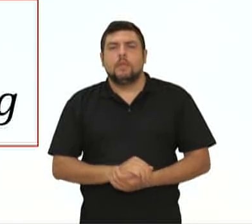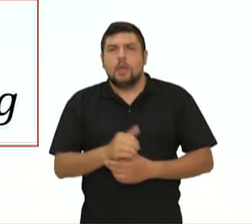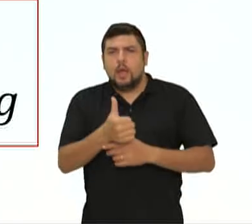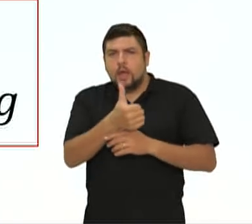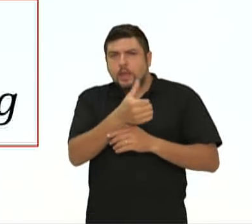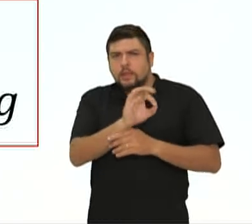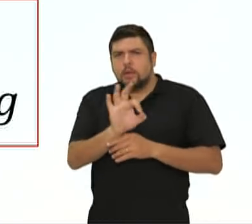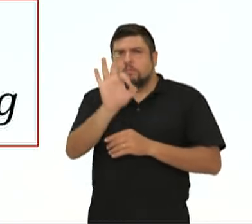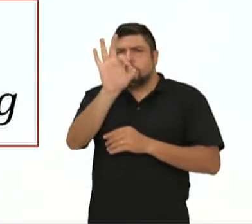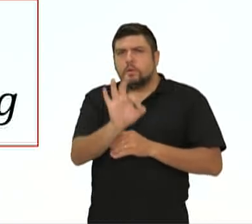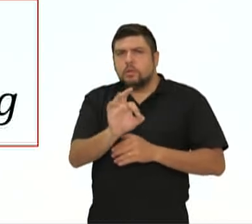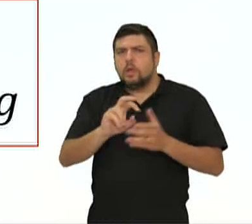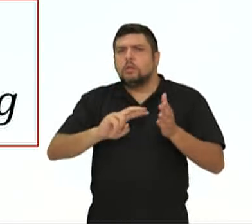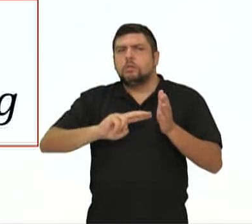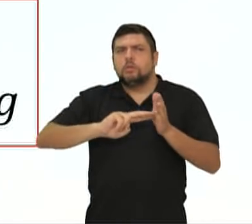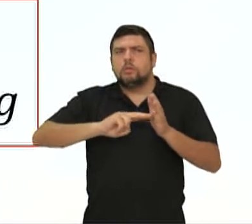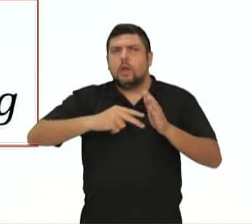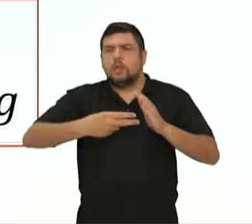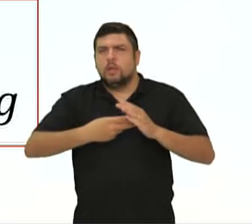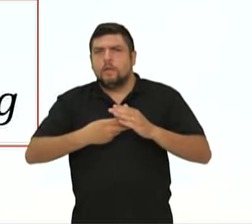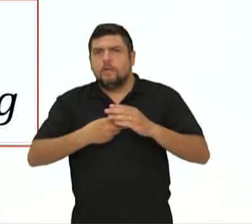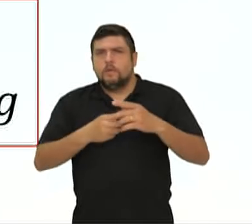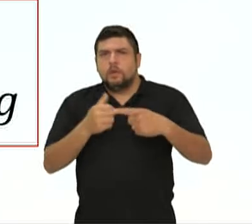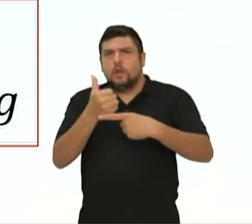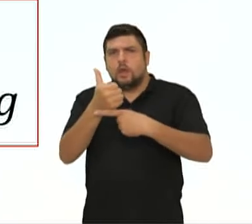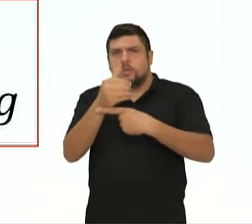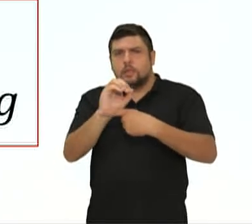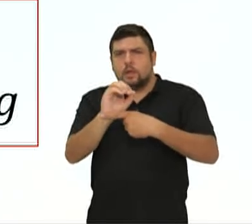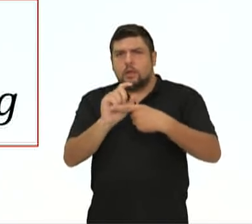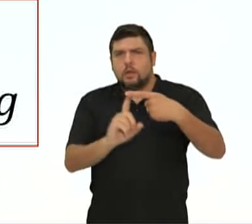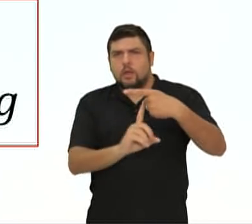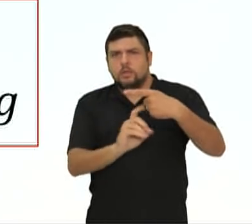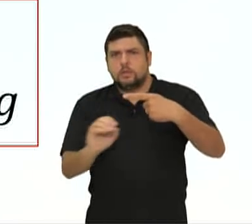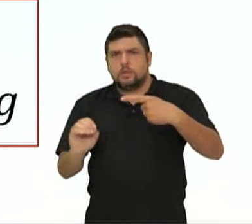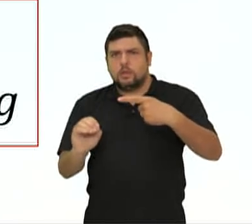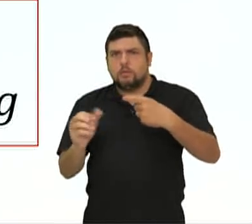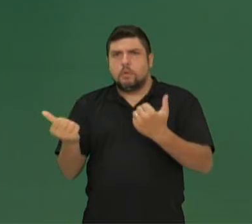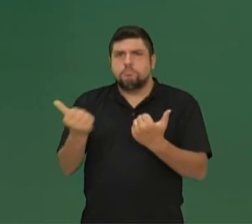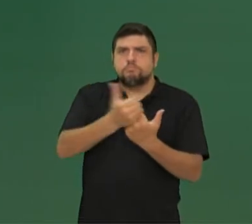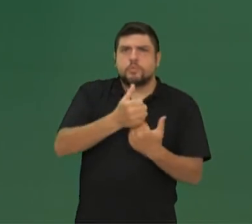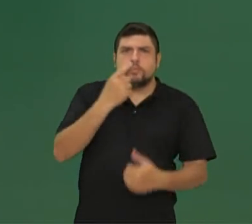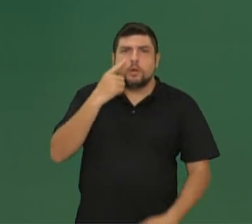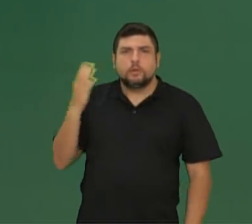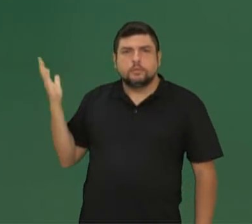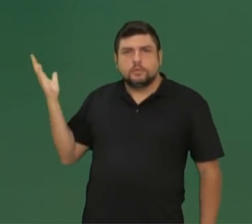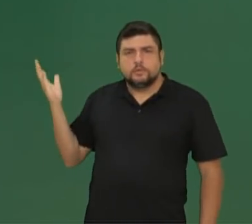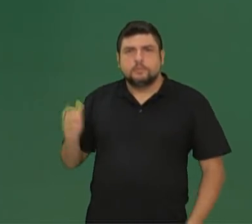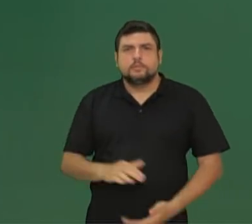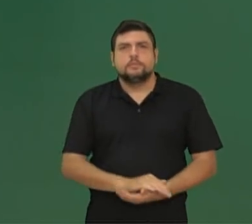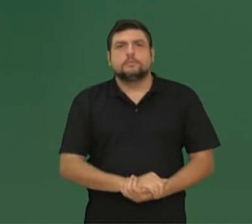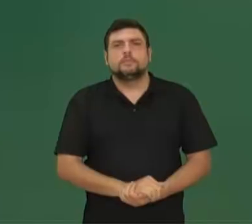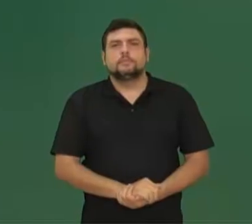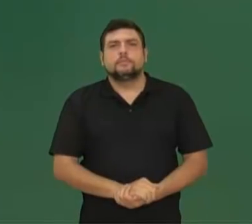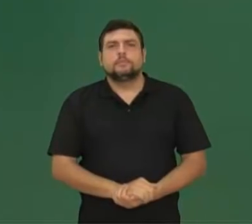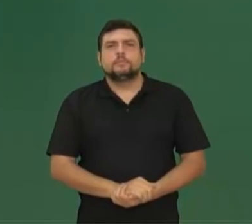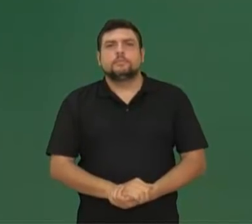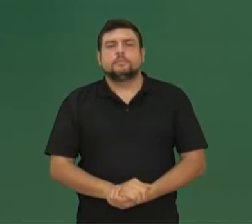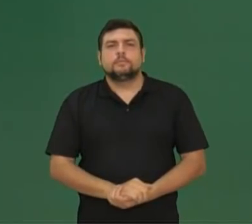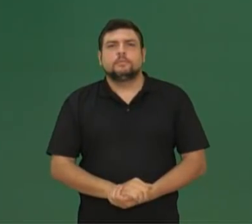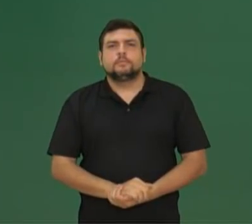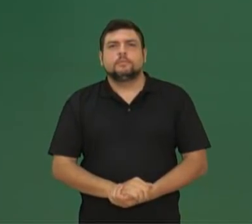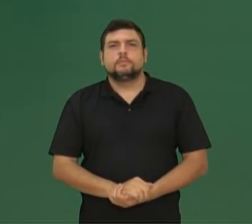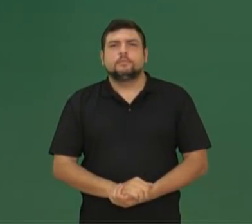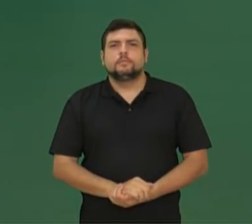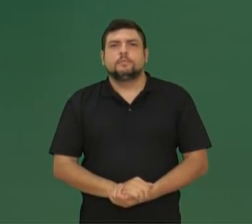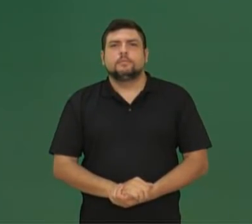por 100 lá em porcentagem? Então, é 10 sobre 100. Então, eu realizei aqui uma multiplicação. 4.300